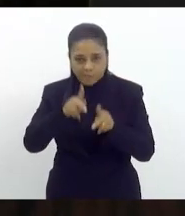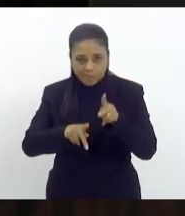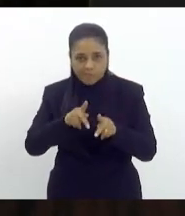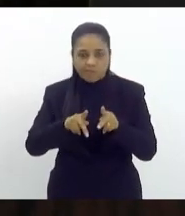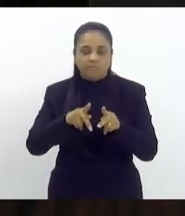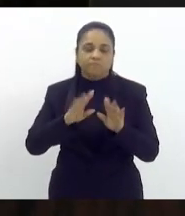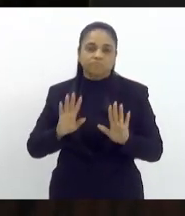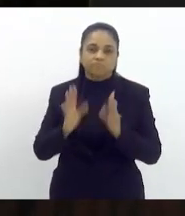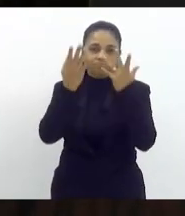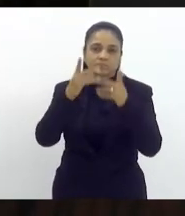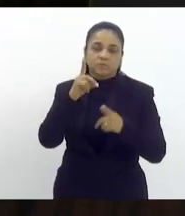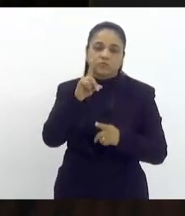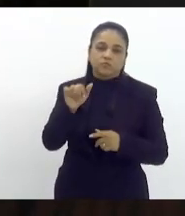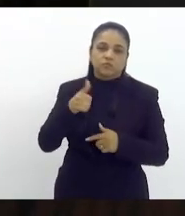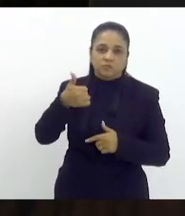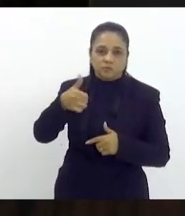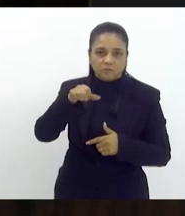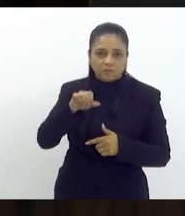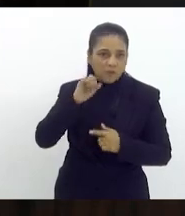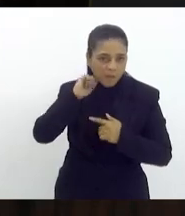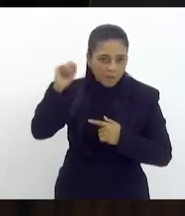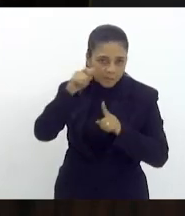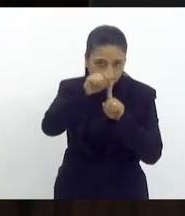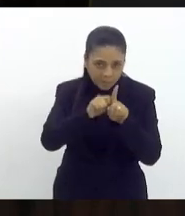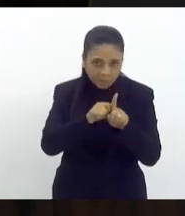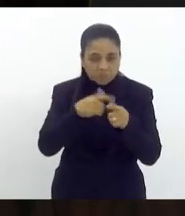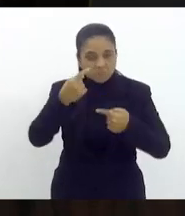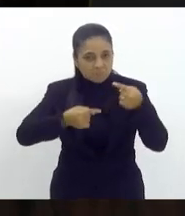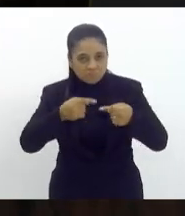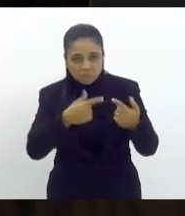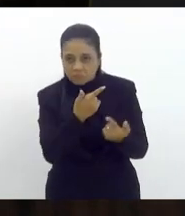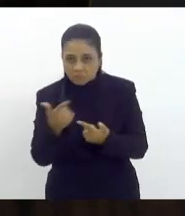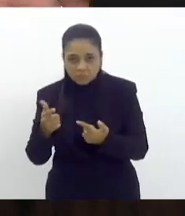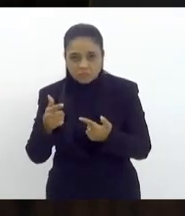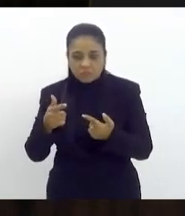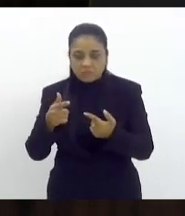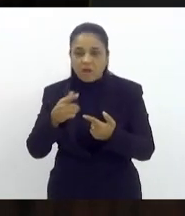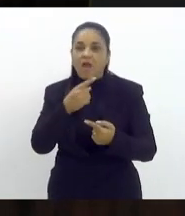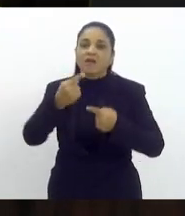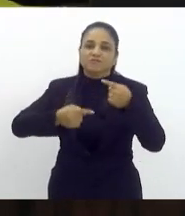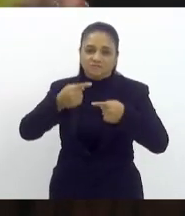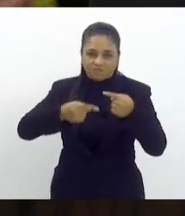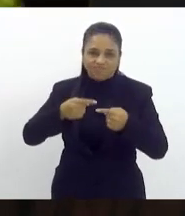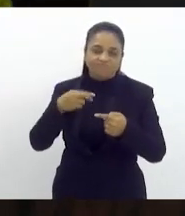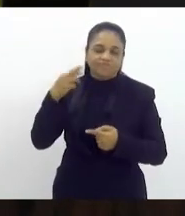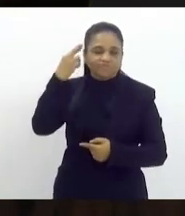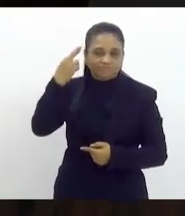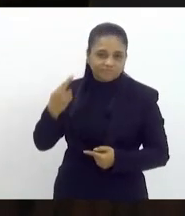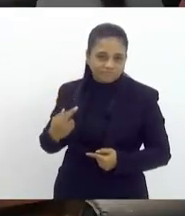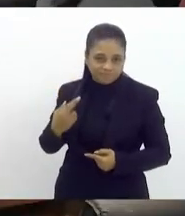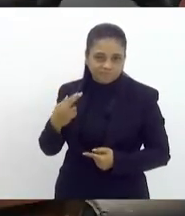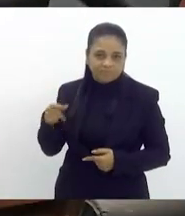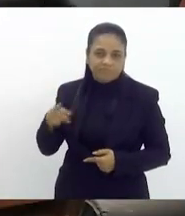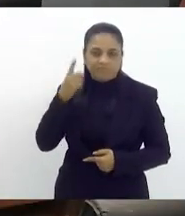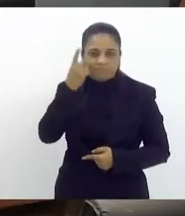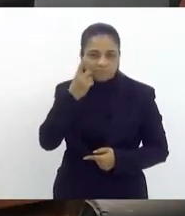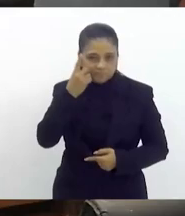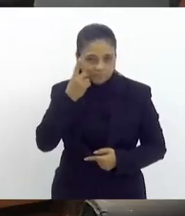no dia 19 de abril e discussão não é vendo que ele é para discutir deputada Renata Souza